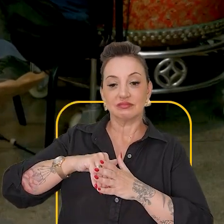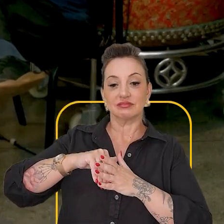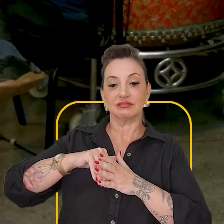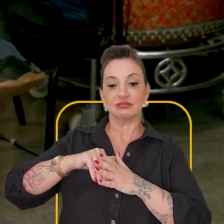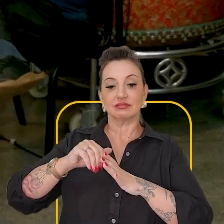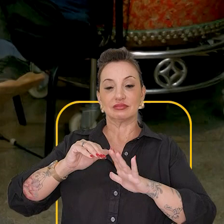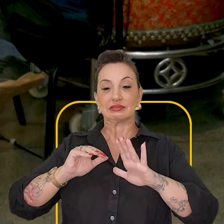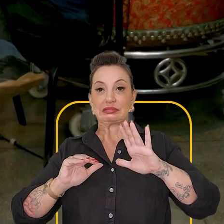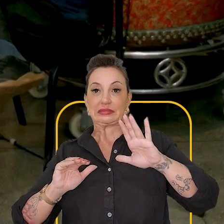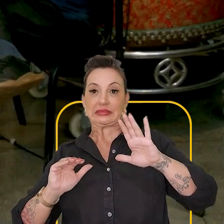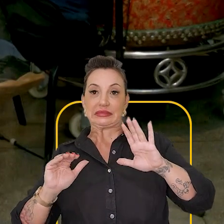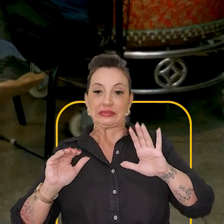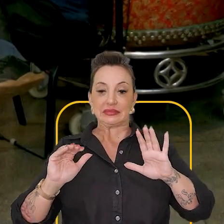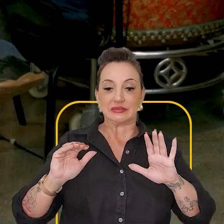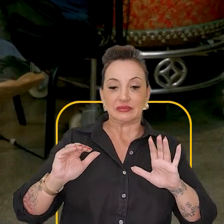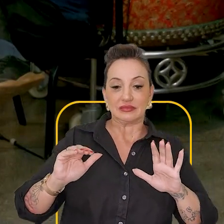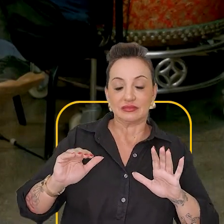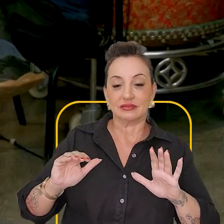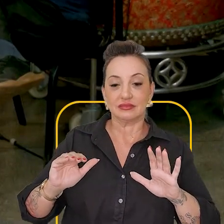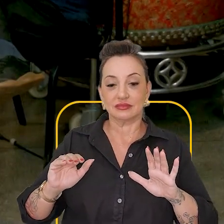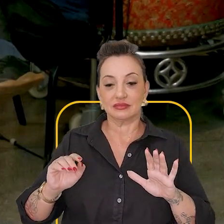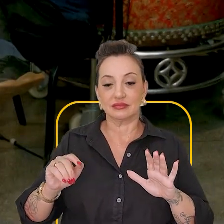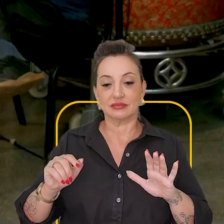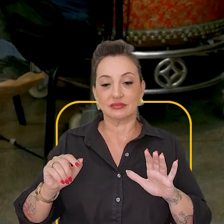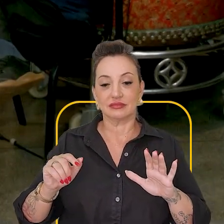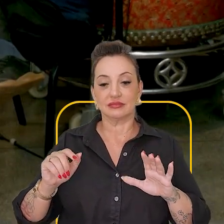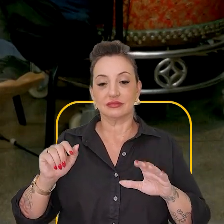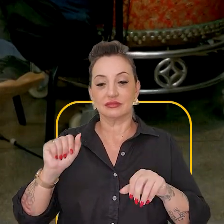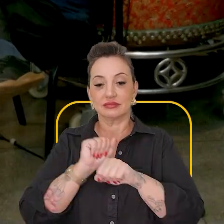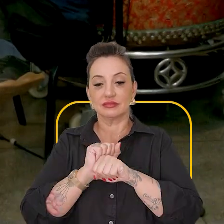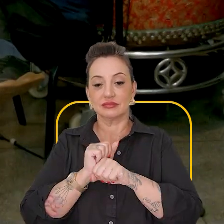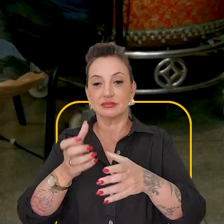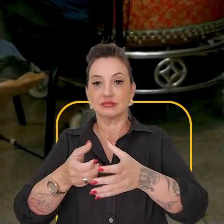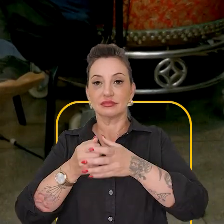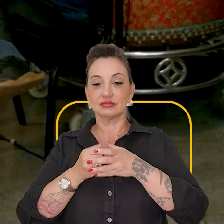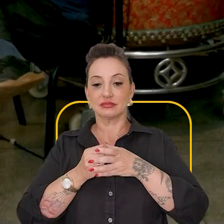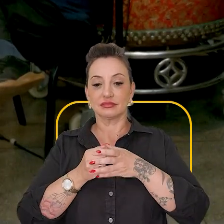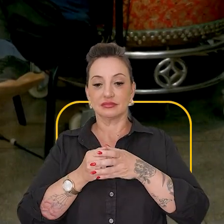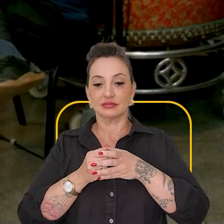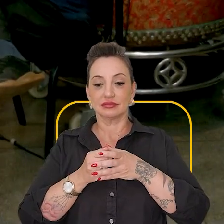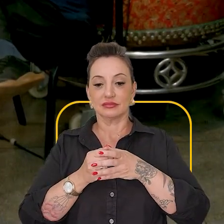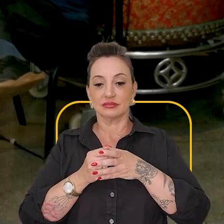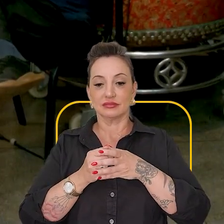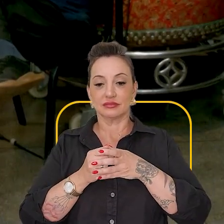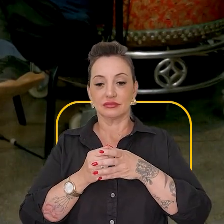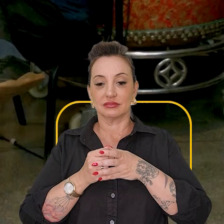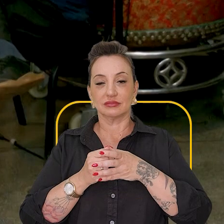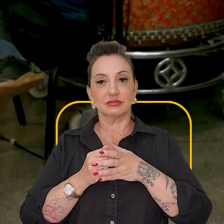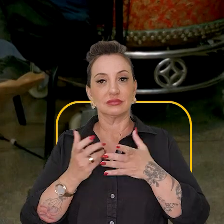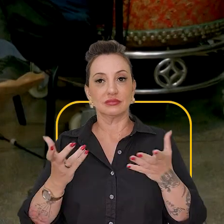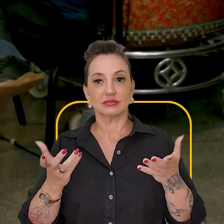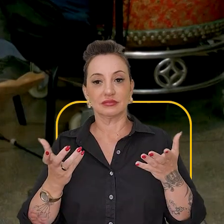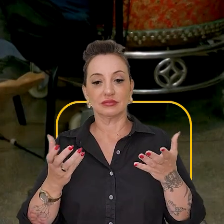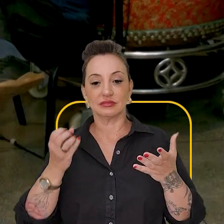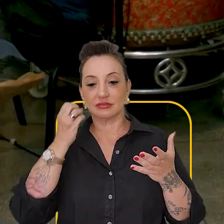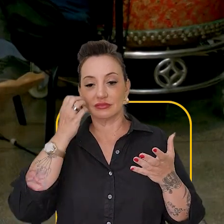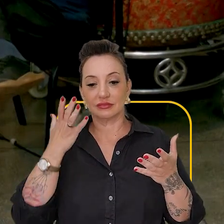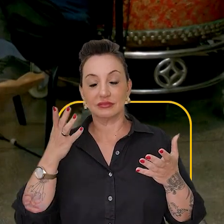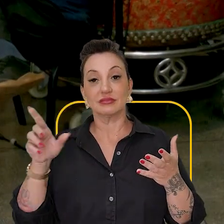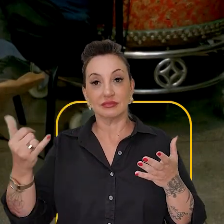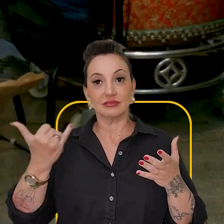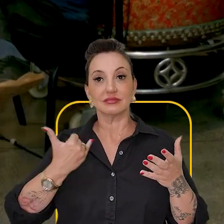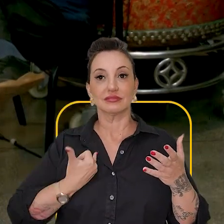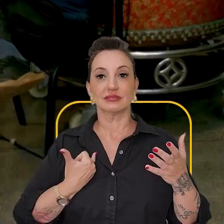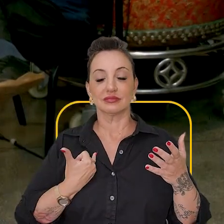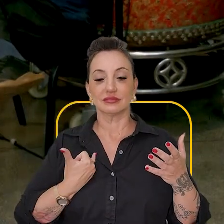cara foi na pontinha da plataforma desequilibrou o juiz mandou parar eu segurei o cara e puxei de volta eu não lembro disso